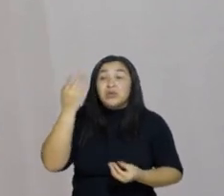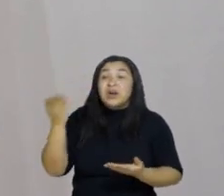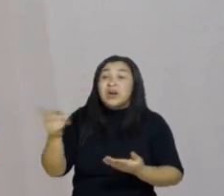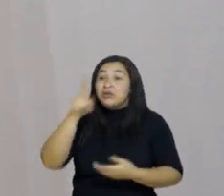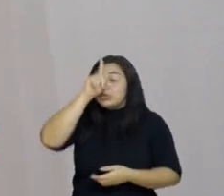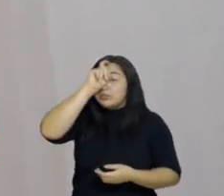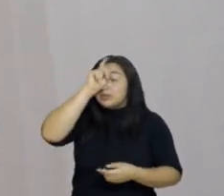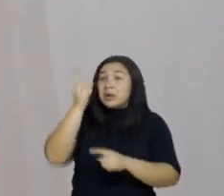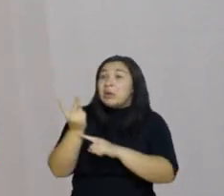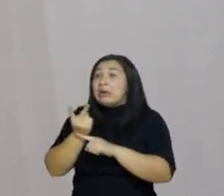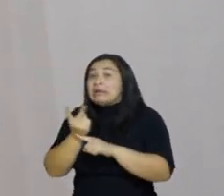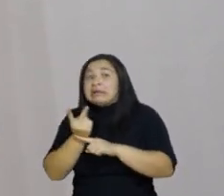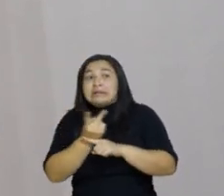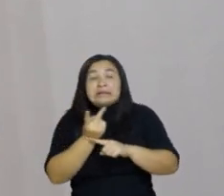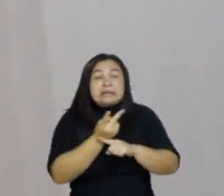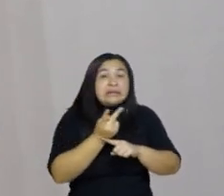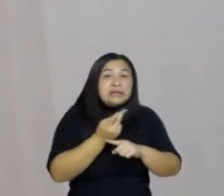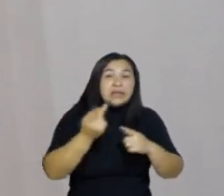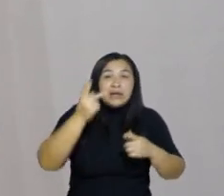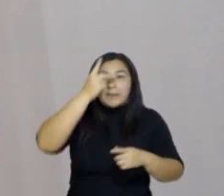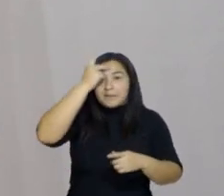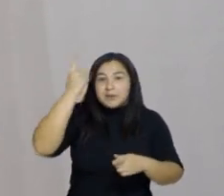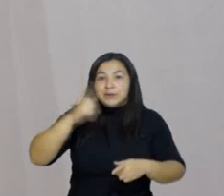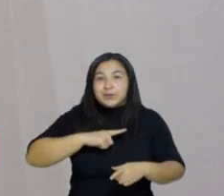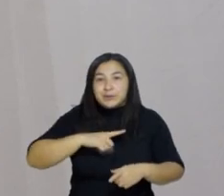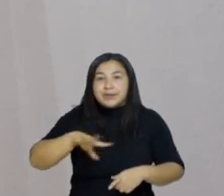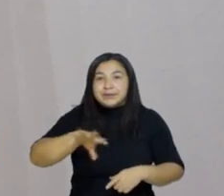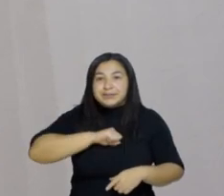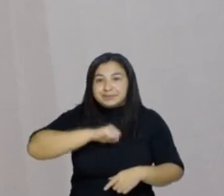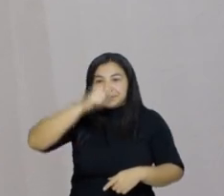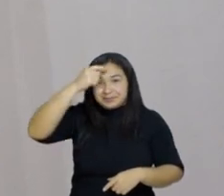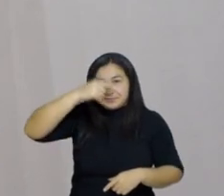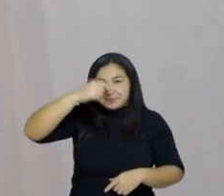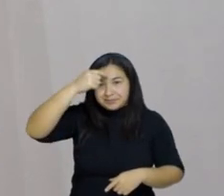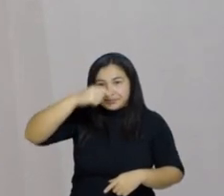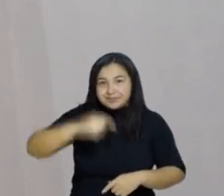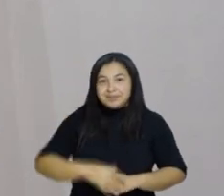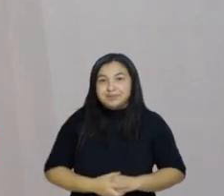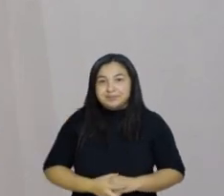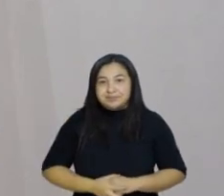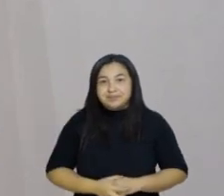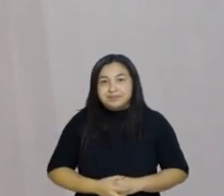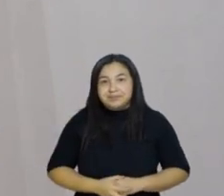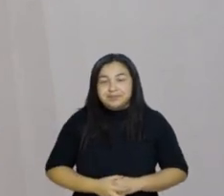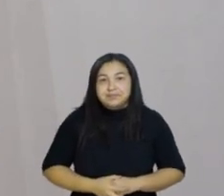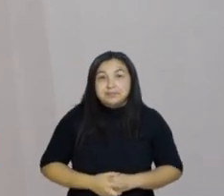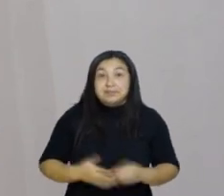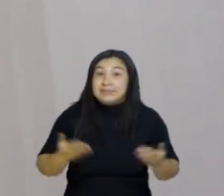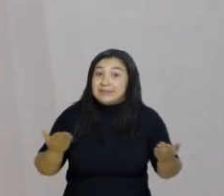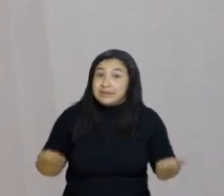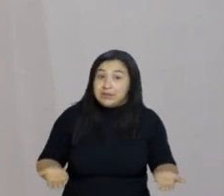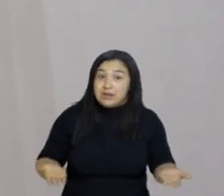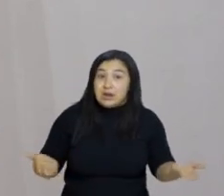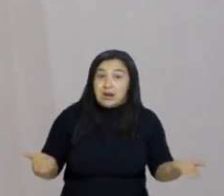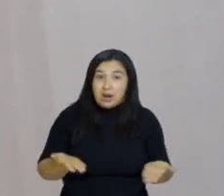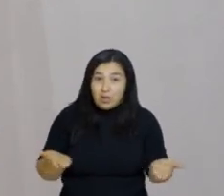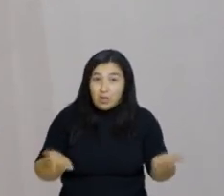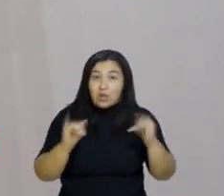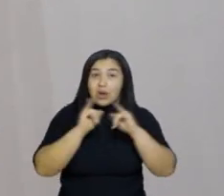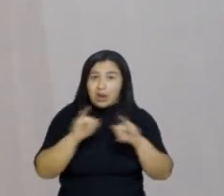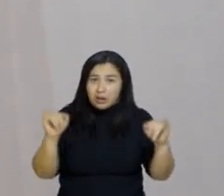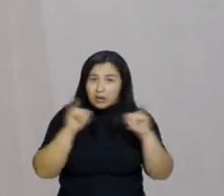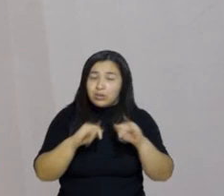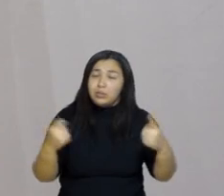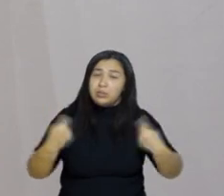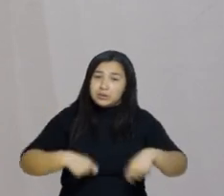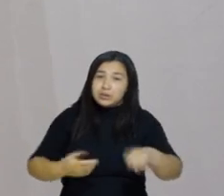procurados, tomados por pessoas infectadas com a gripe, a influenza. Então, nós temos que alertar, sim.